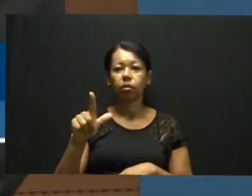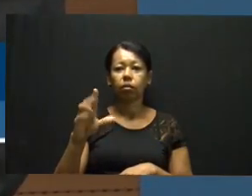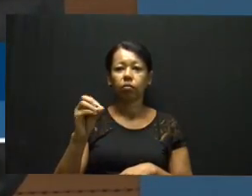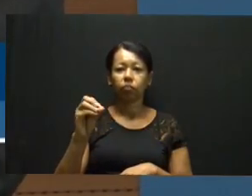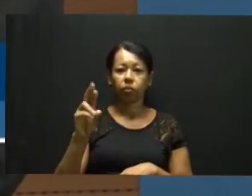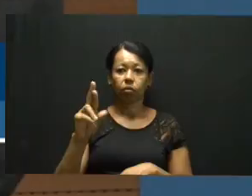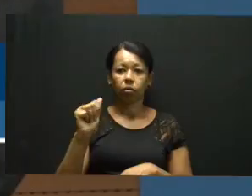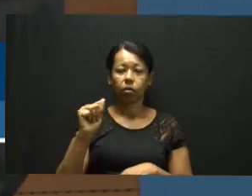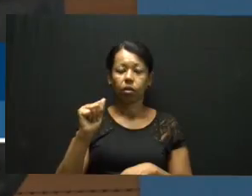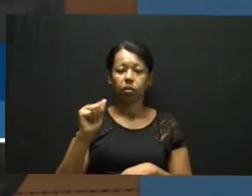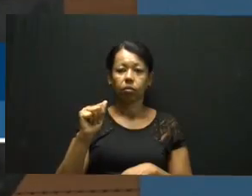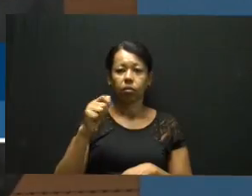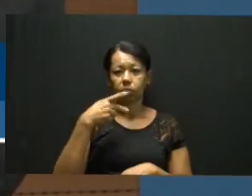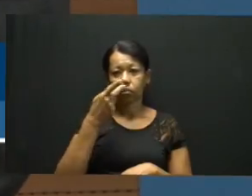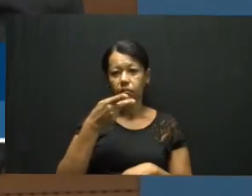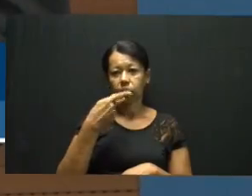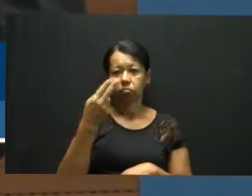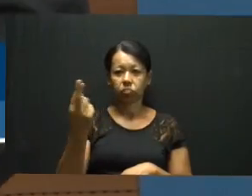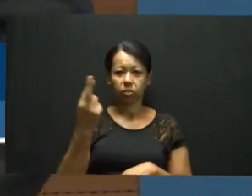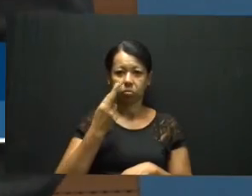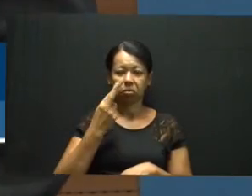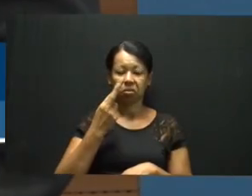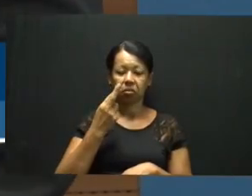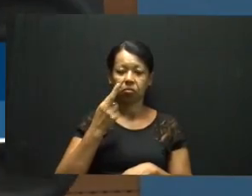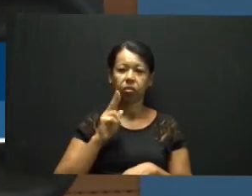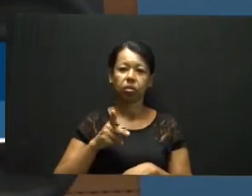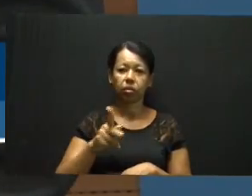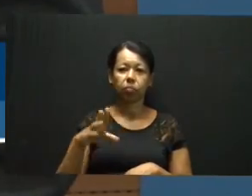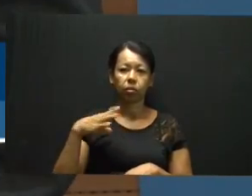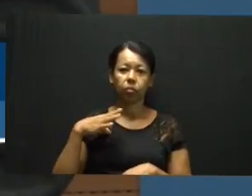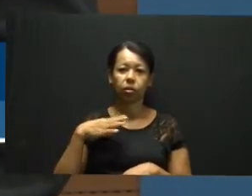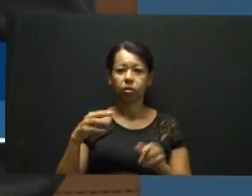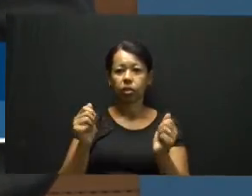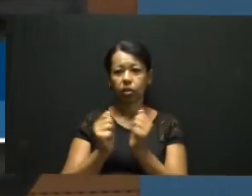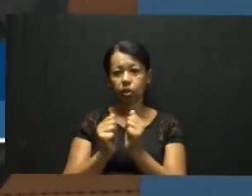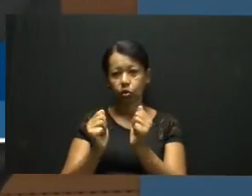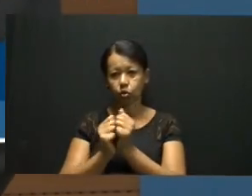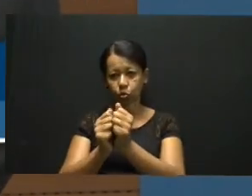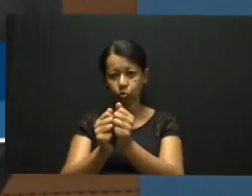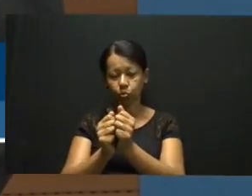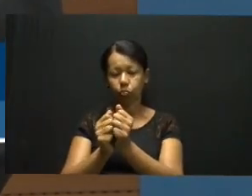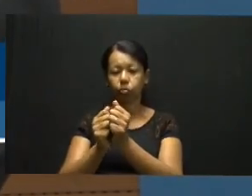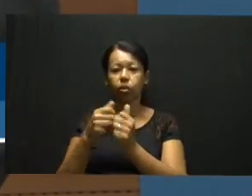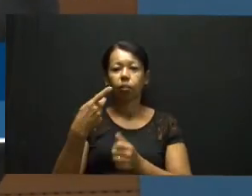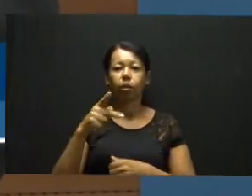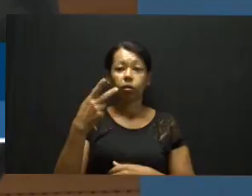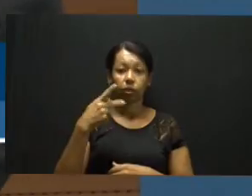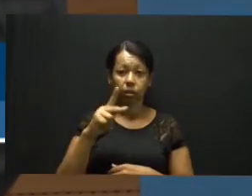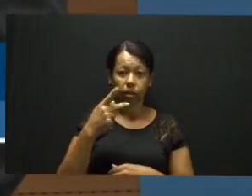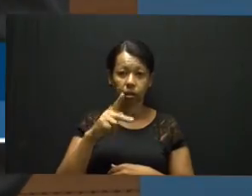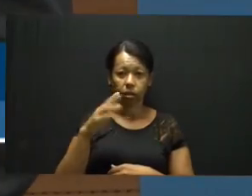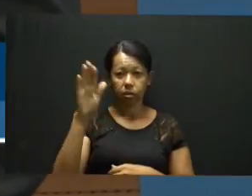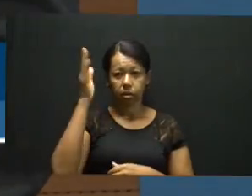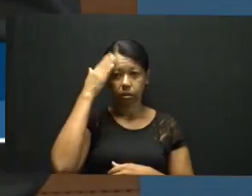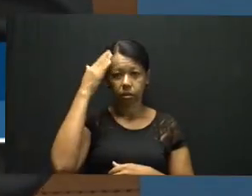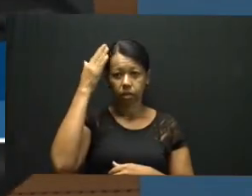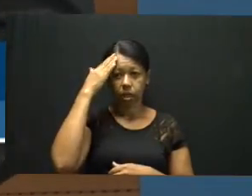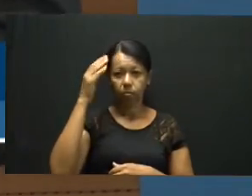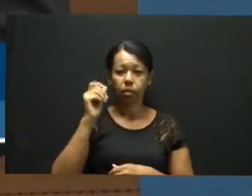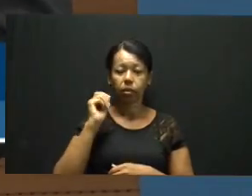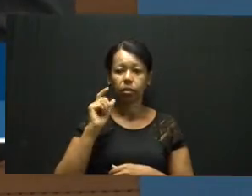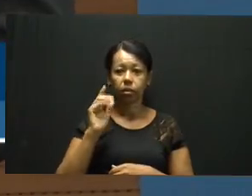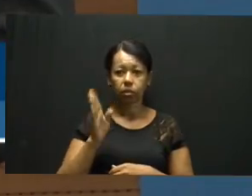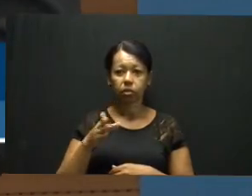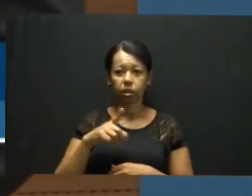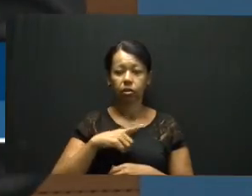estariam acompanhando e Cubatão sempre estaria seguindo junto. Então, para que Vossa Excelência tome ciência de que a gente já